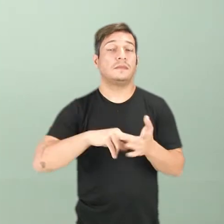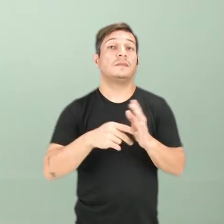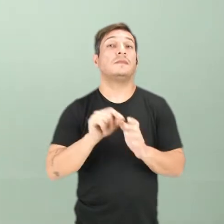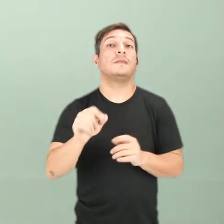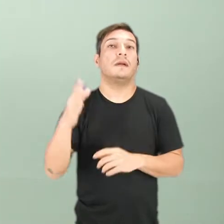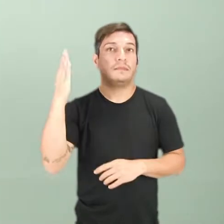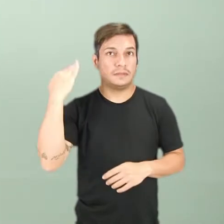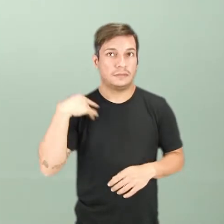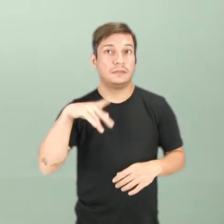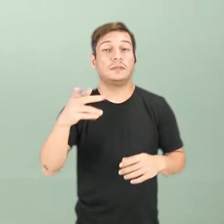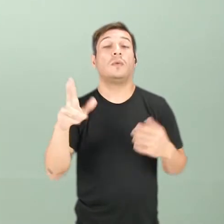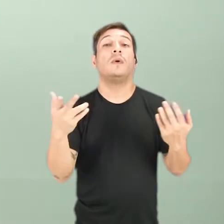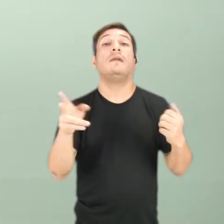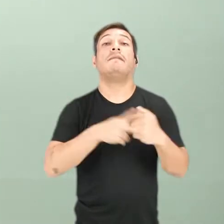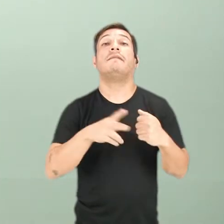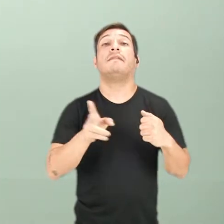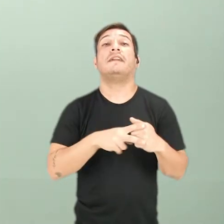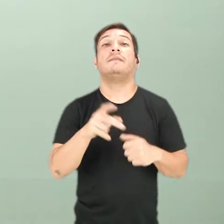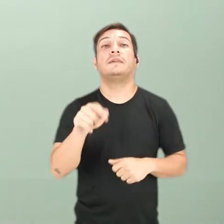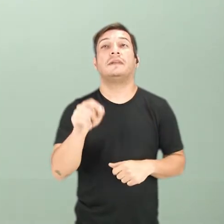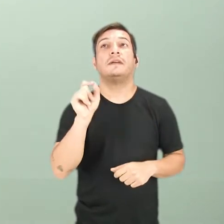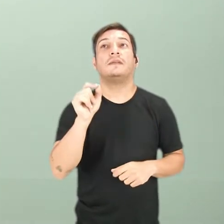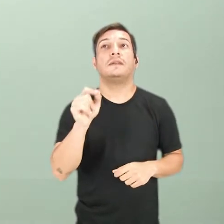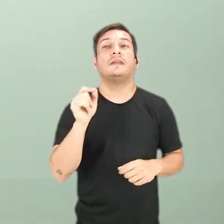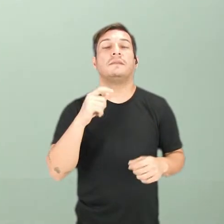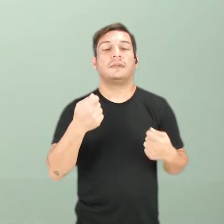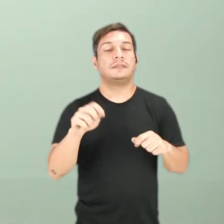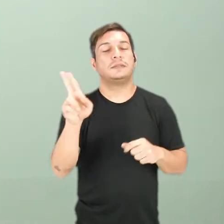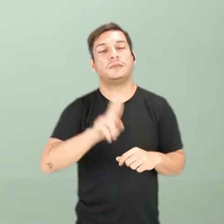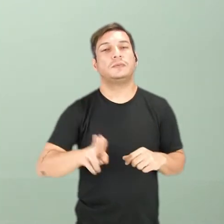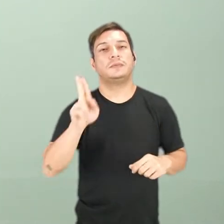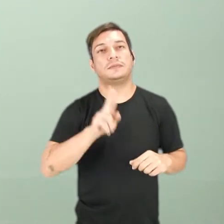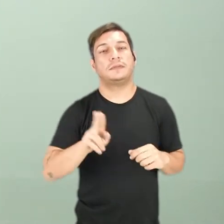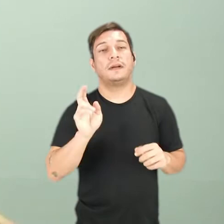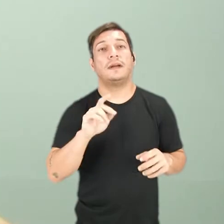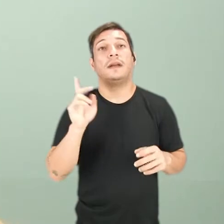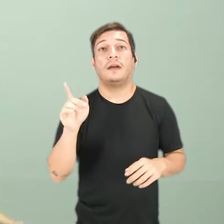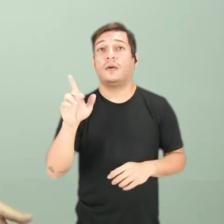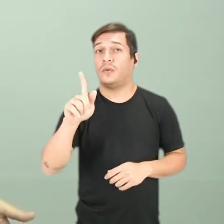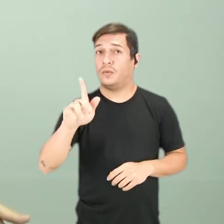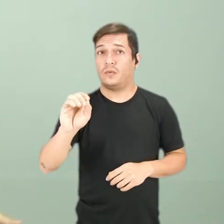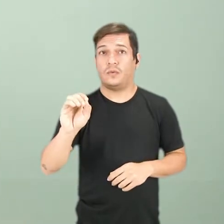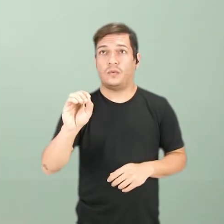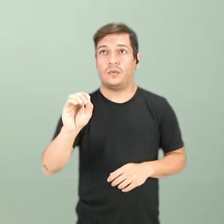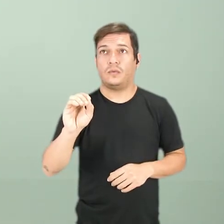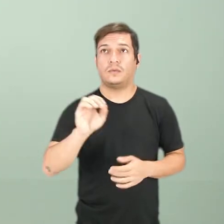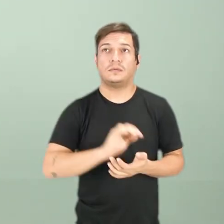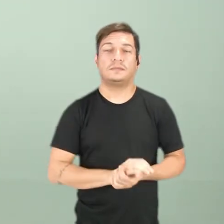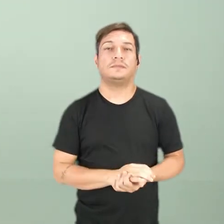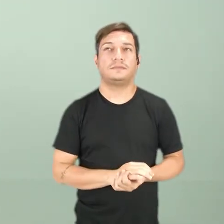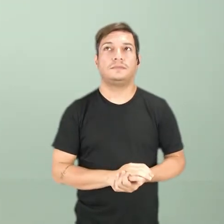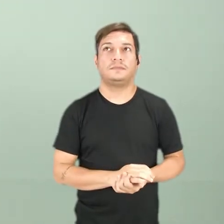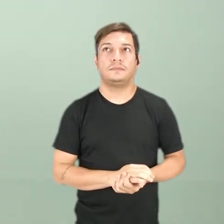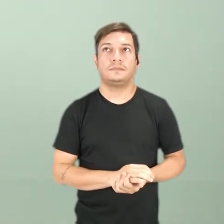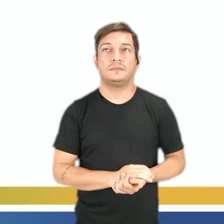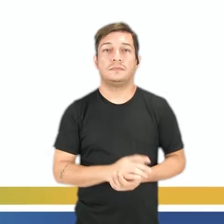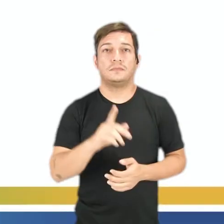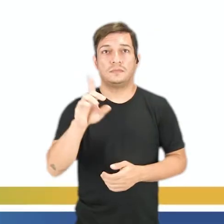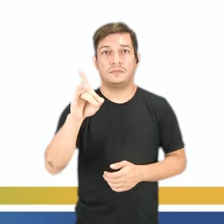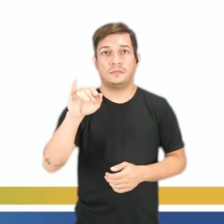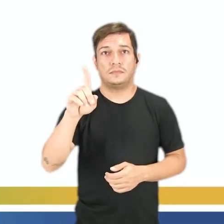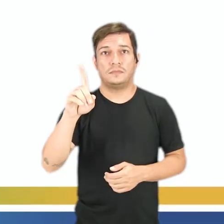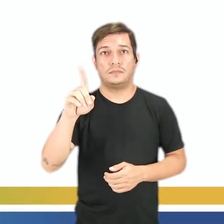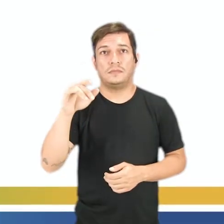passado. Então, qual é o verbo qual é a forma do verbo? É go, galera. Então, olha lá. Did